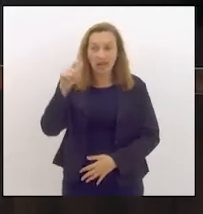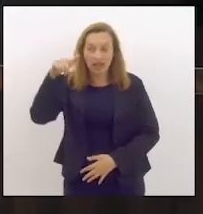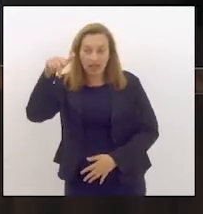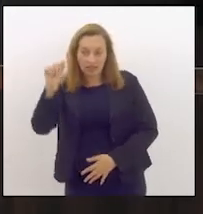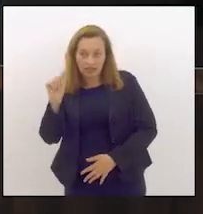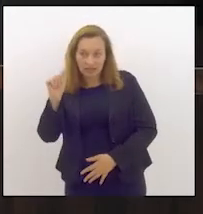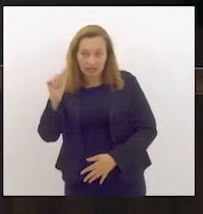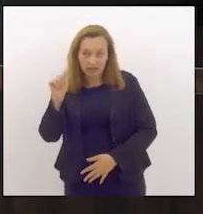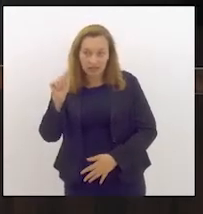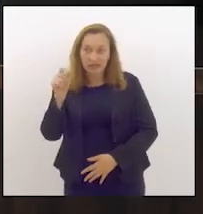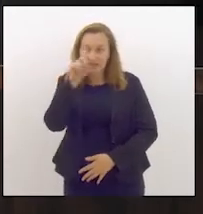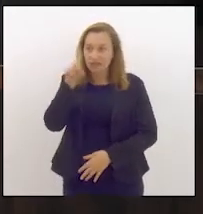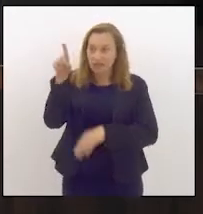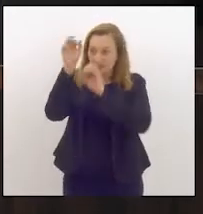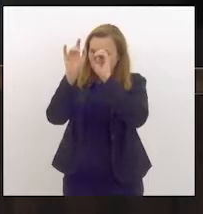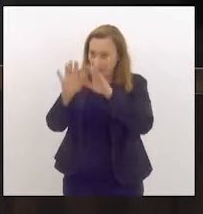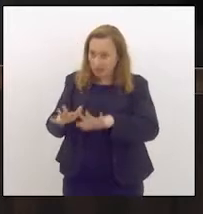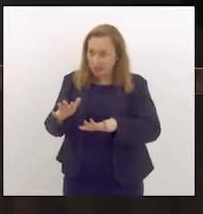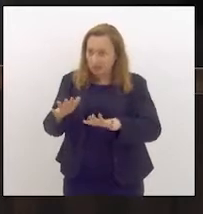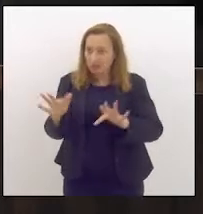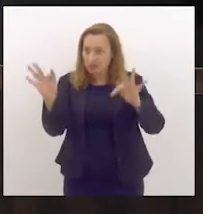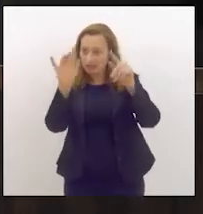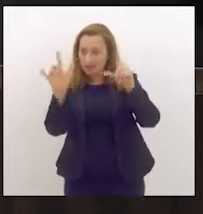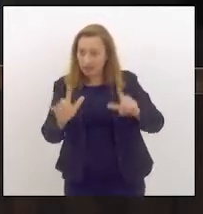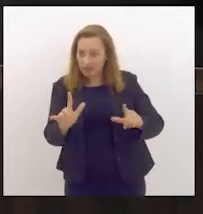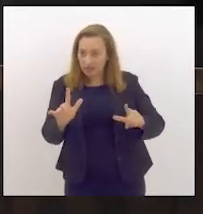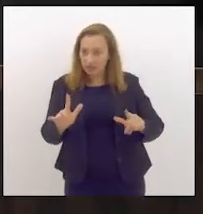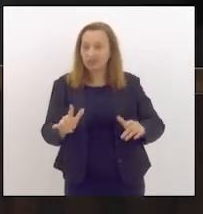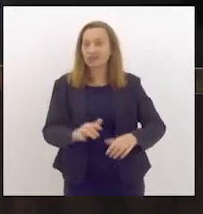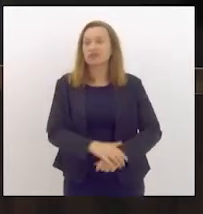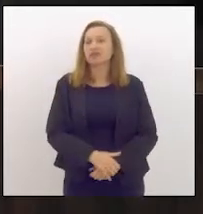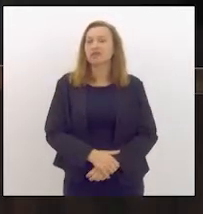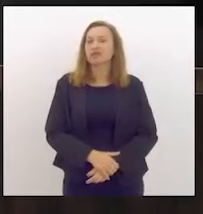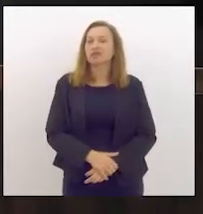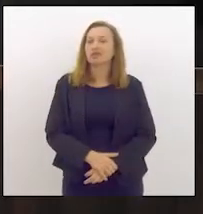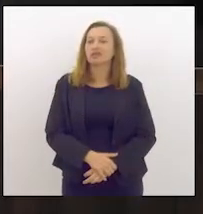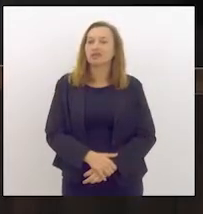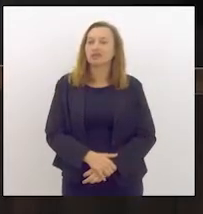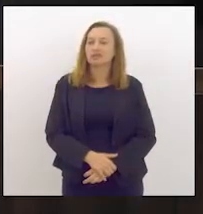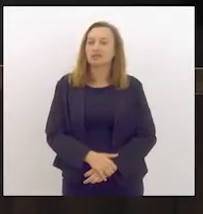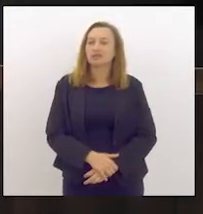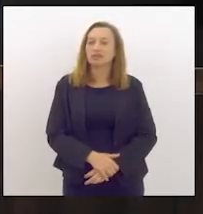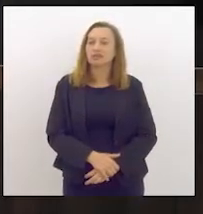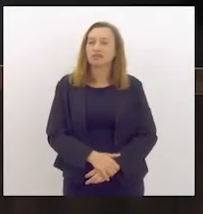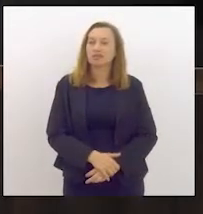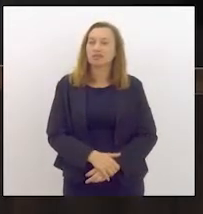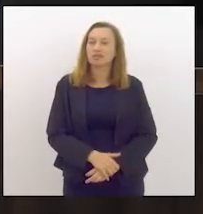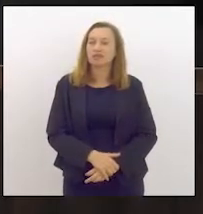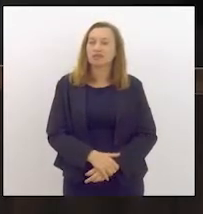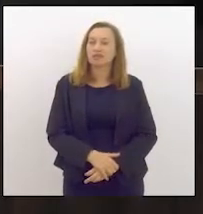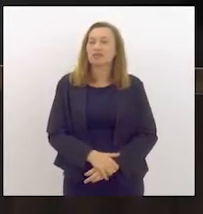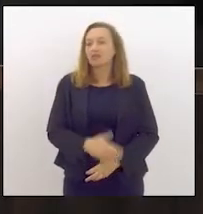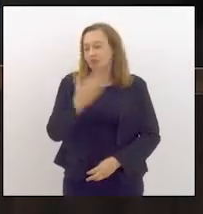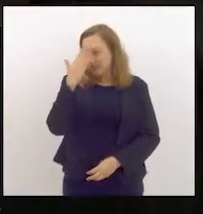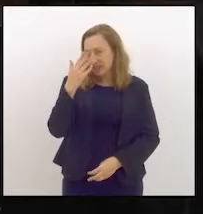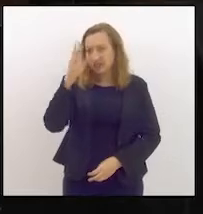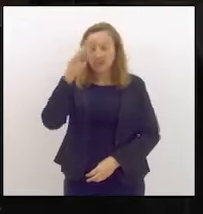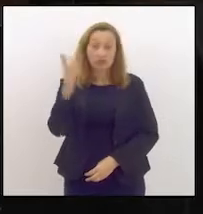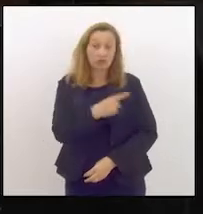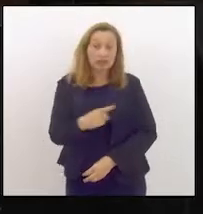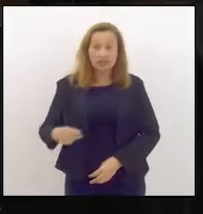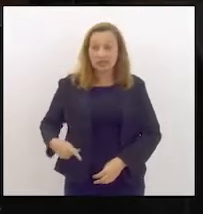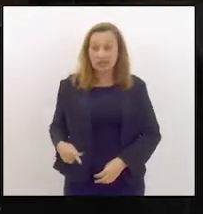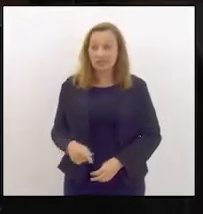Parabéns Deus abençoe muitas felicidades aqui por favor Renata obrigada senhor